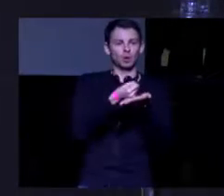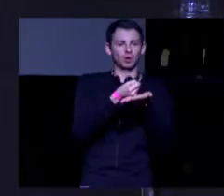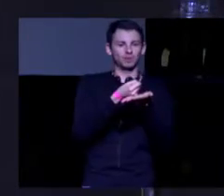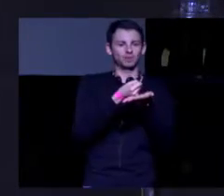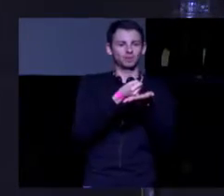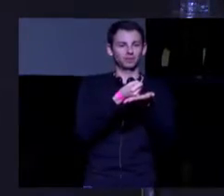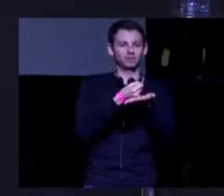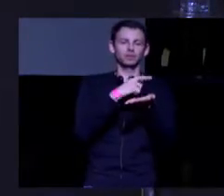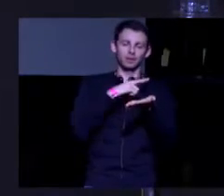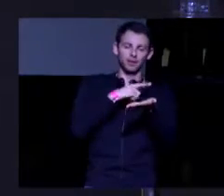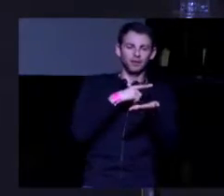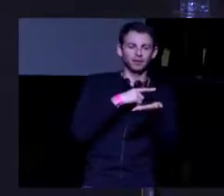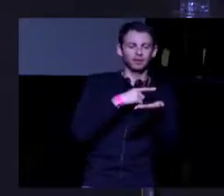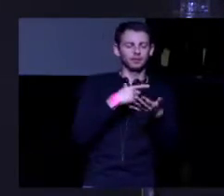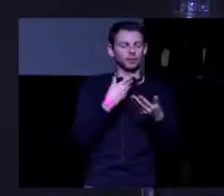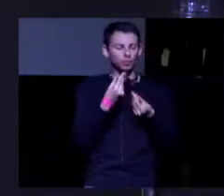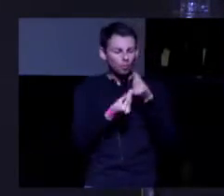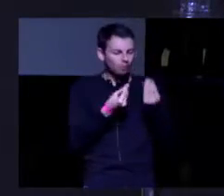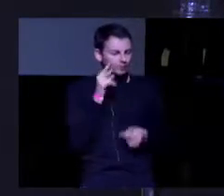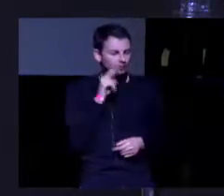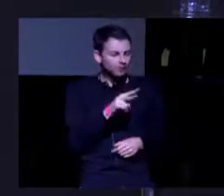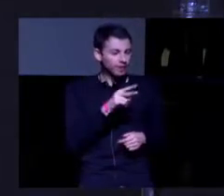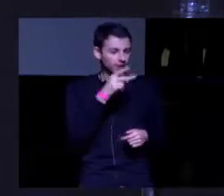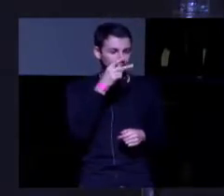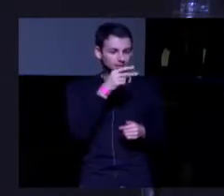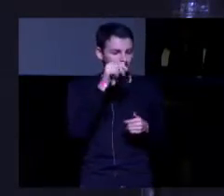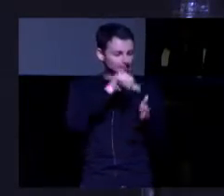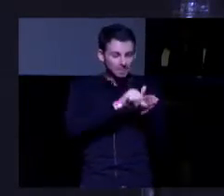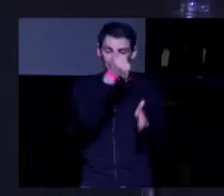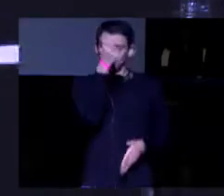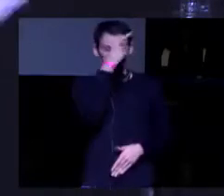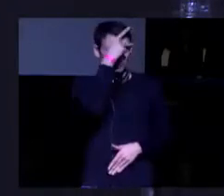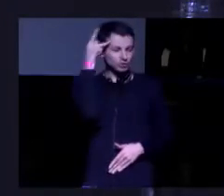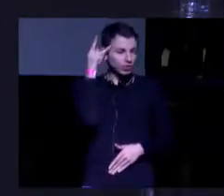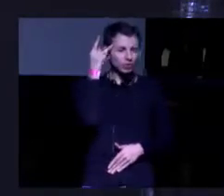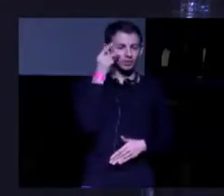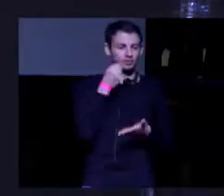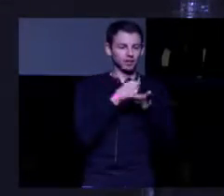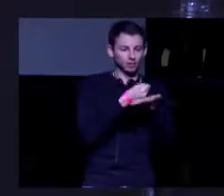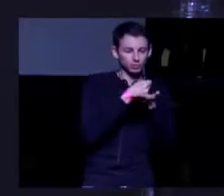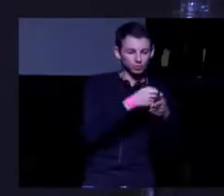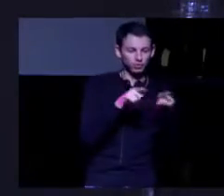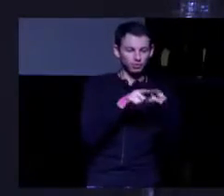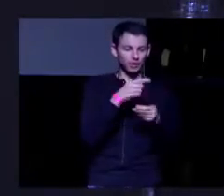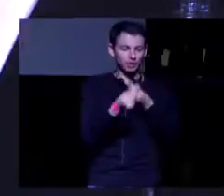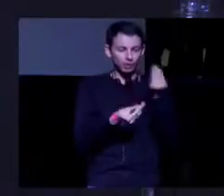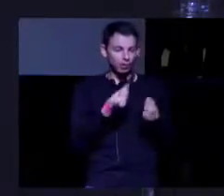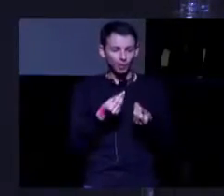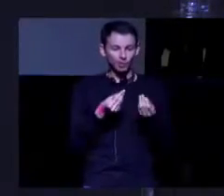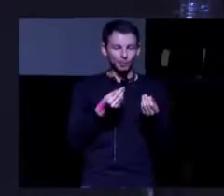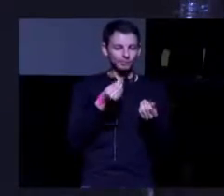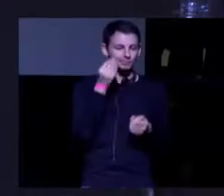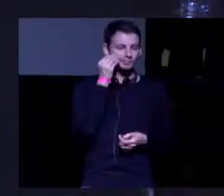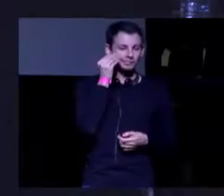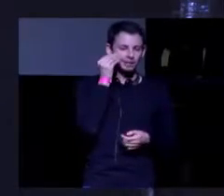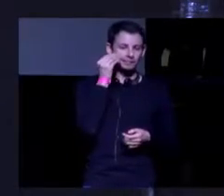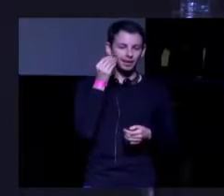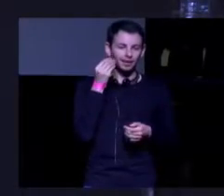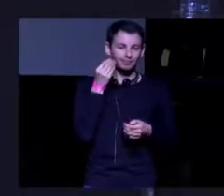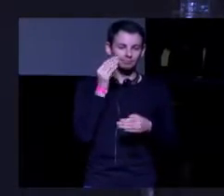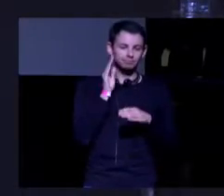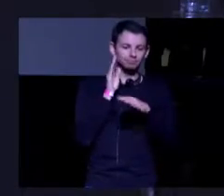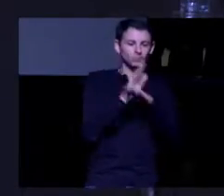acontecer. Como é que vocês veem esses primeiros apoiadores e como vocês fazem para ter esse engajamento inicial, aquele primeiro público que vem